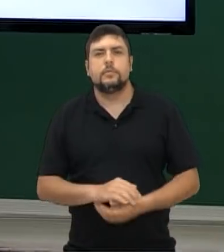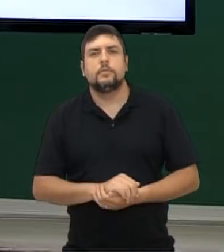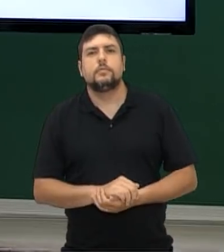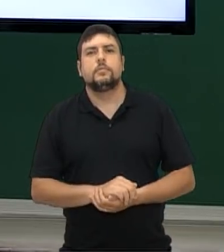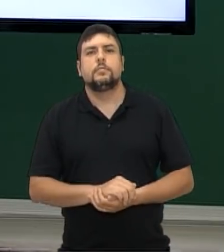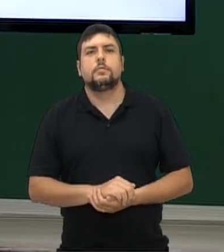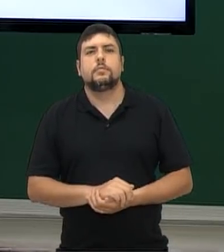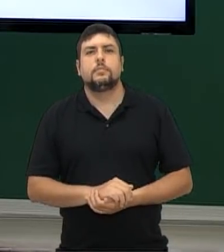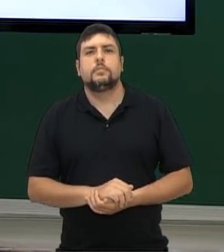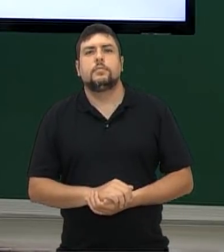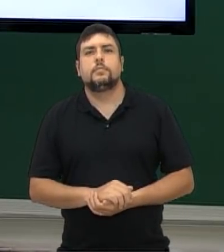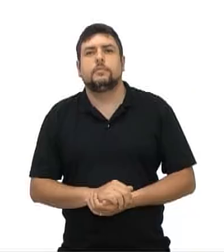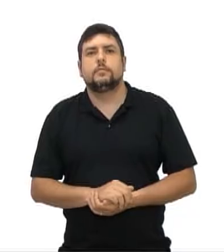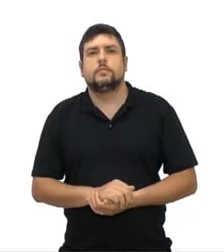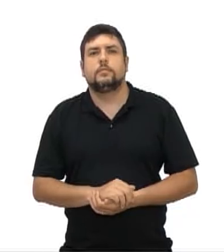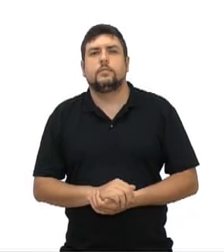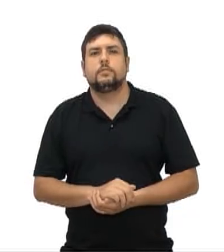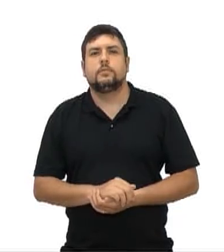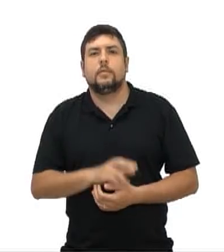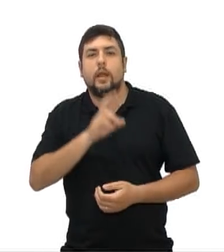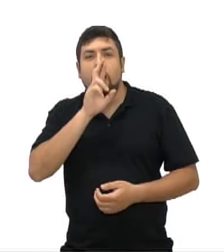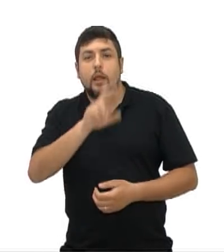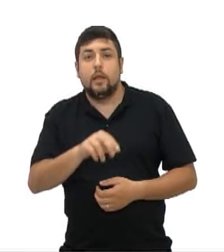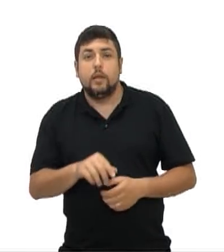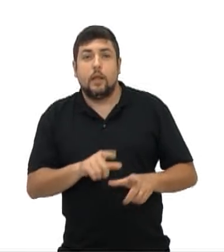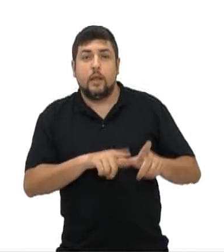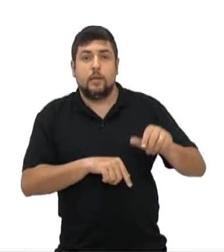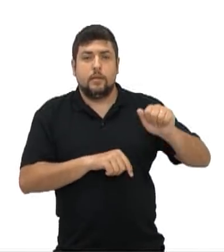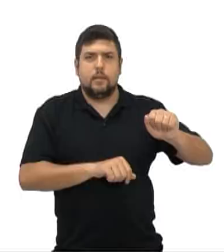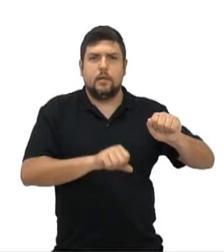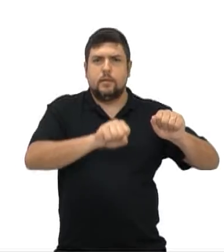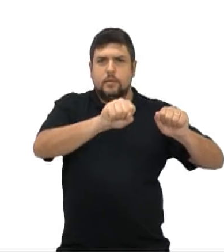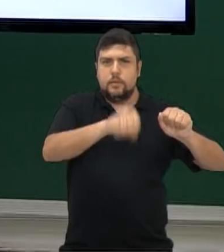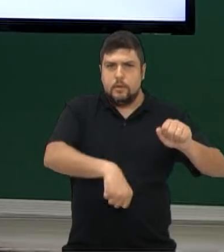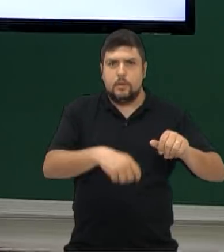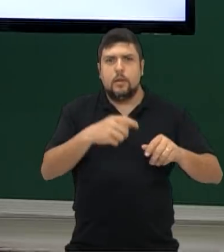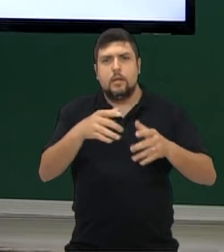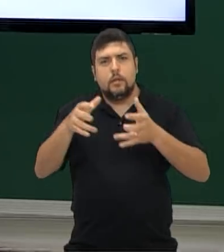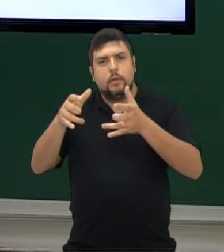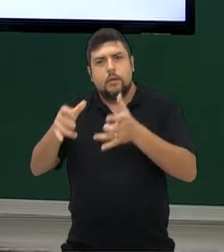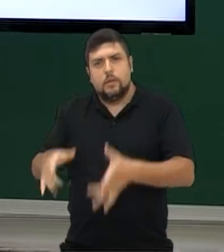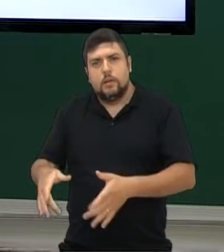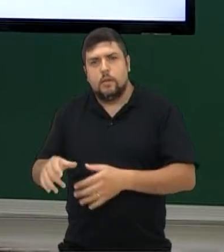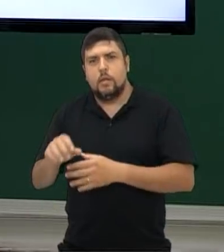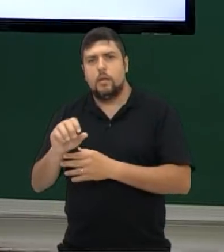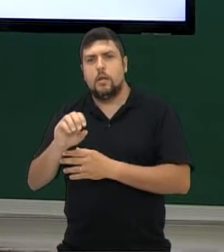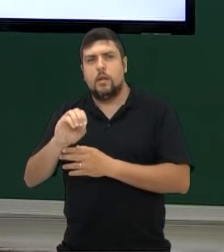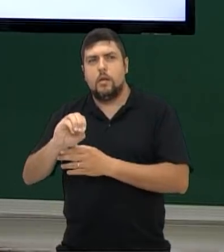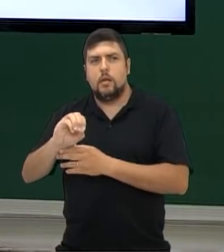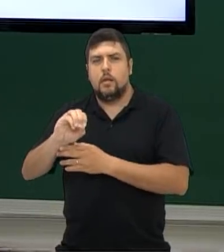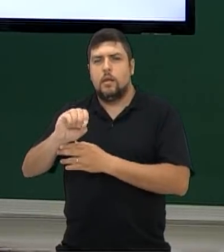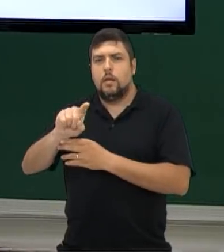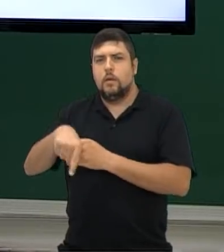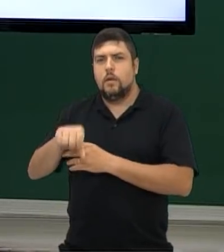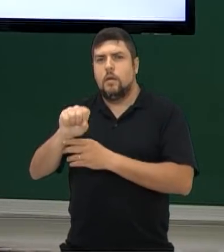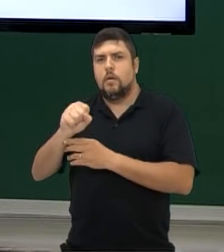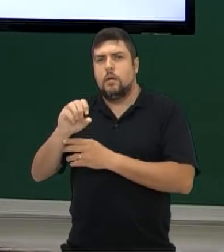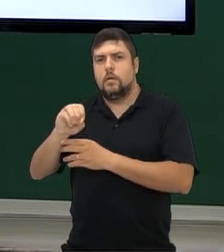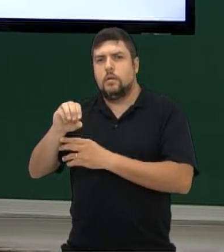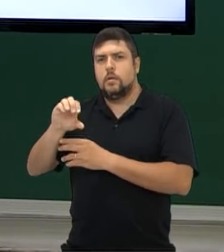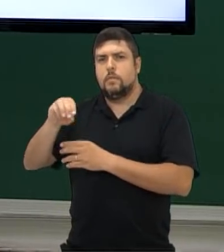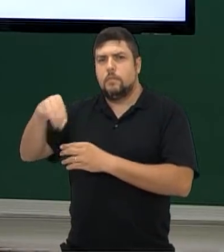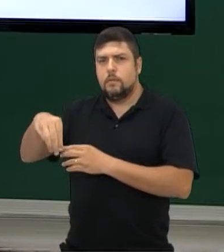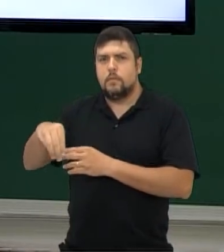é sim, e ainda sobra 80 centímetros. Ai, professora, mas você está insistindo em falar